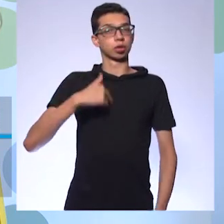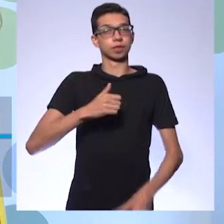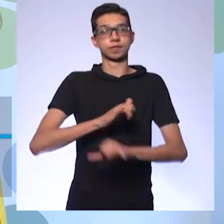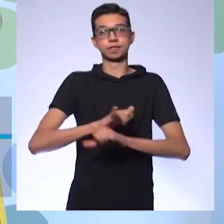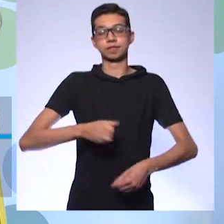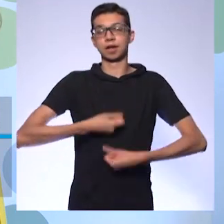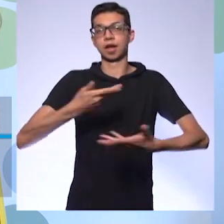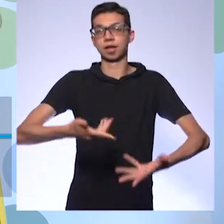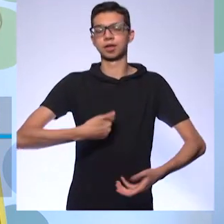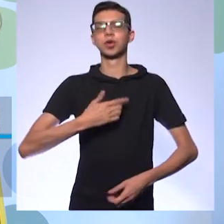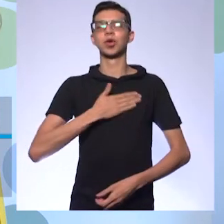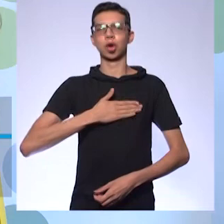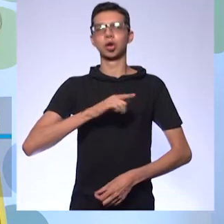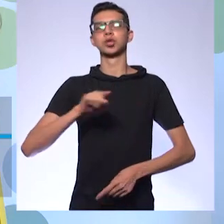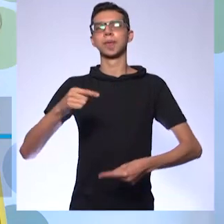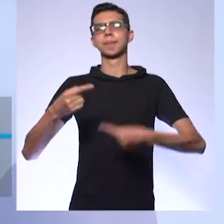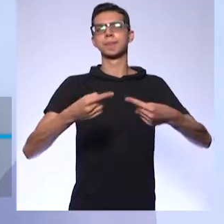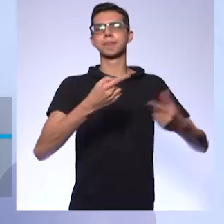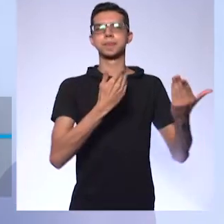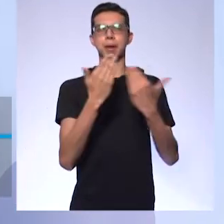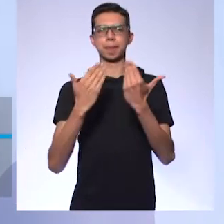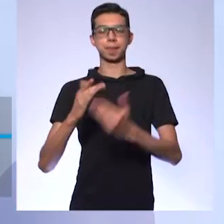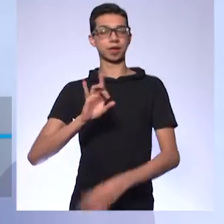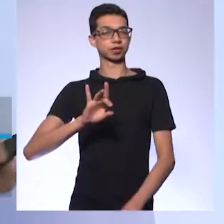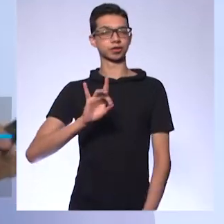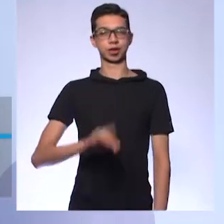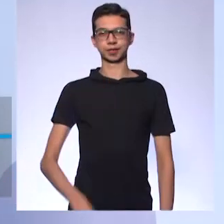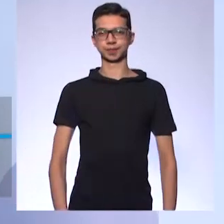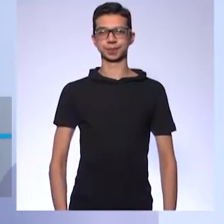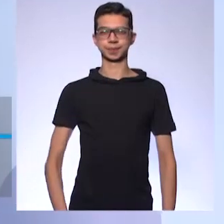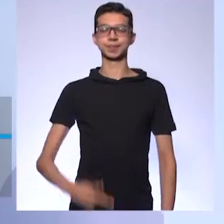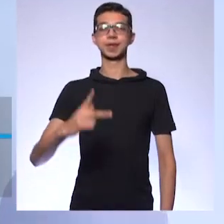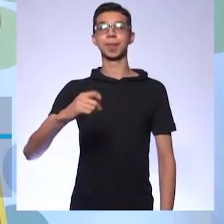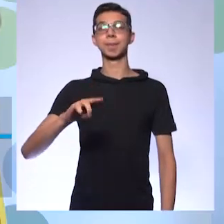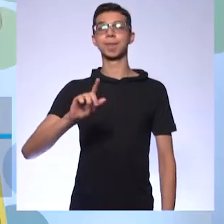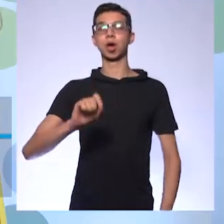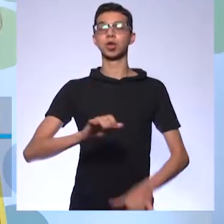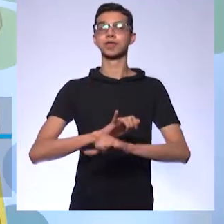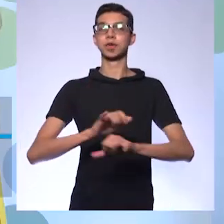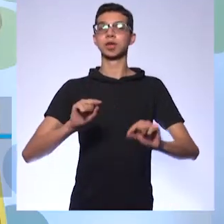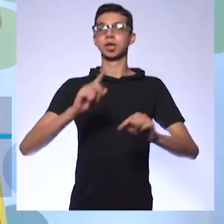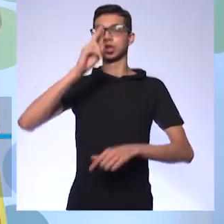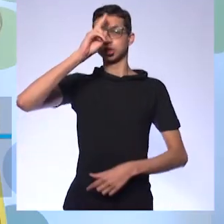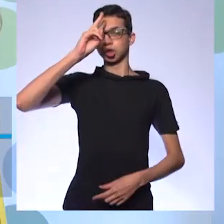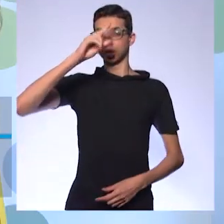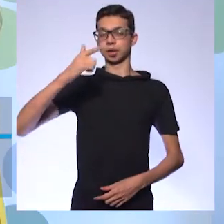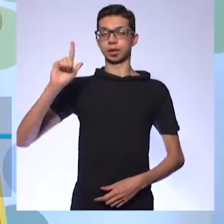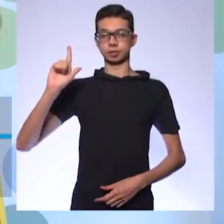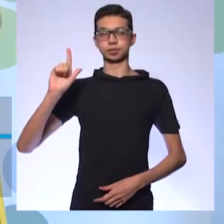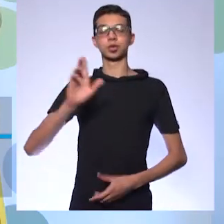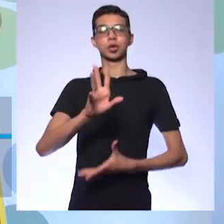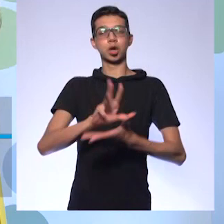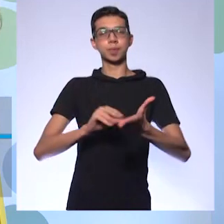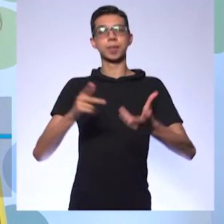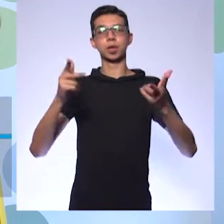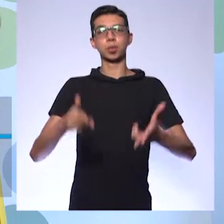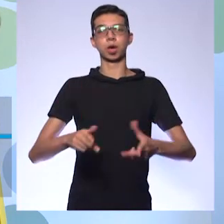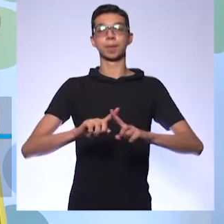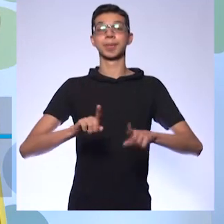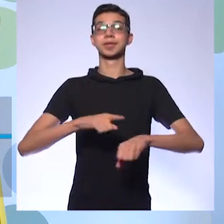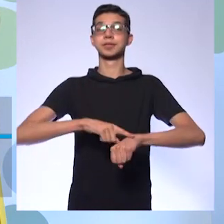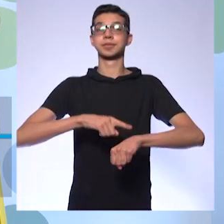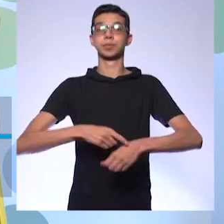eu gosto da polêmica. De certa O forma. Paulo, ele Oi? fala assim, seria uma releitura dessas histórias visando o tempo e a sociedade atual. Sim,